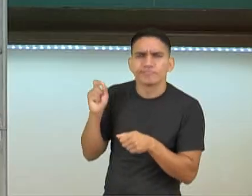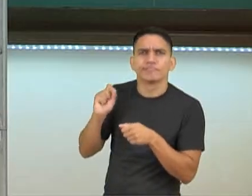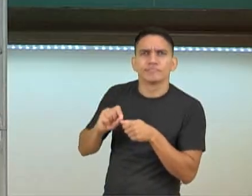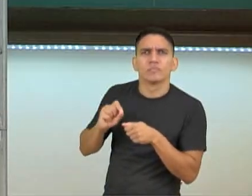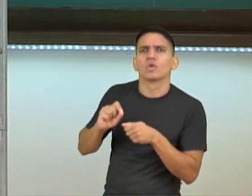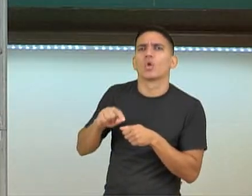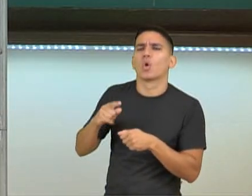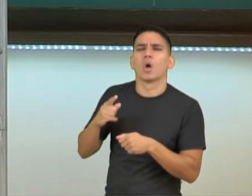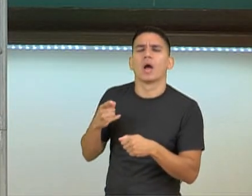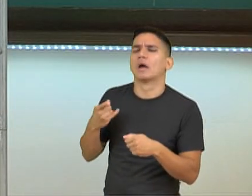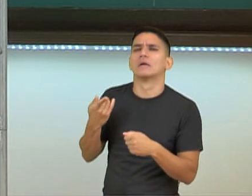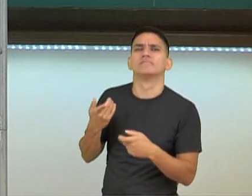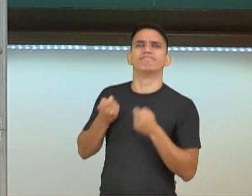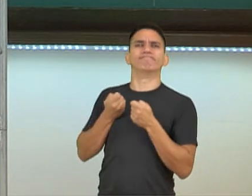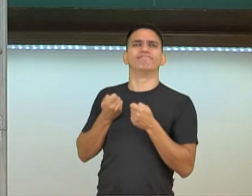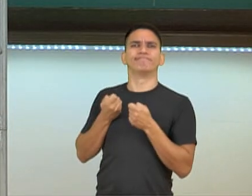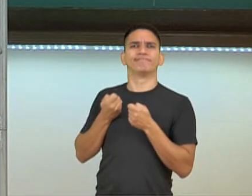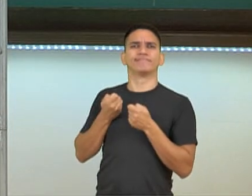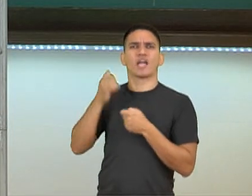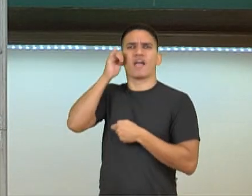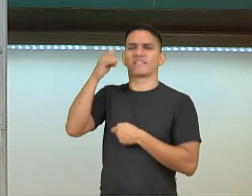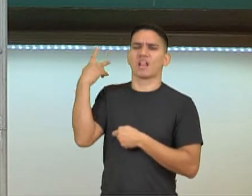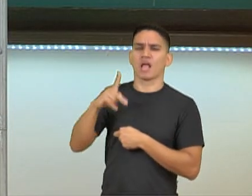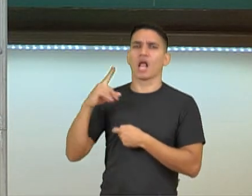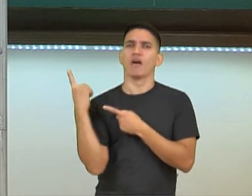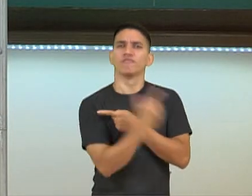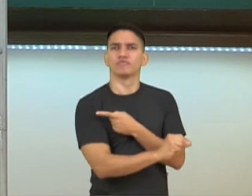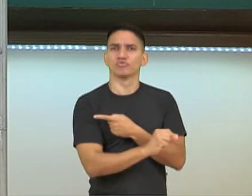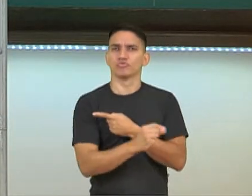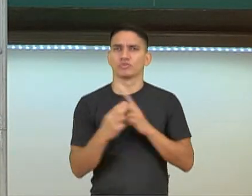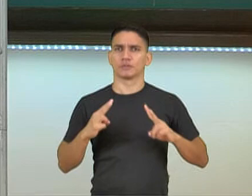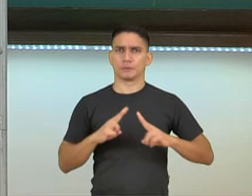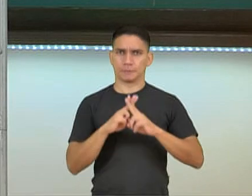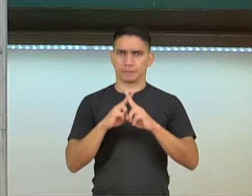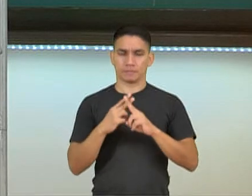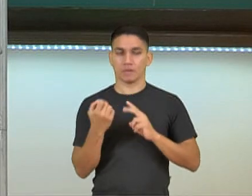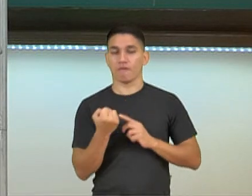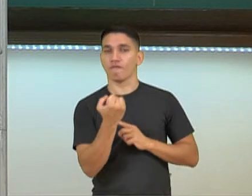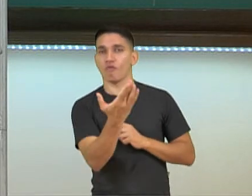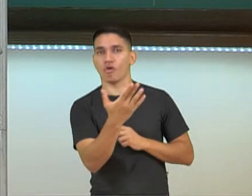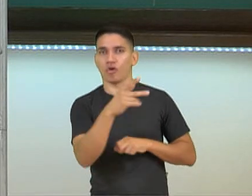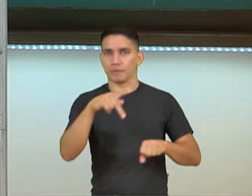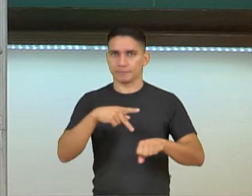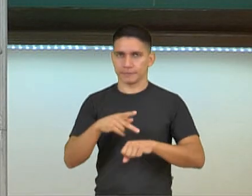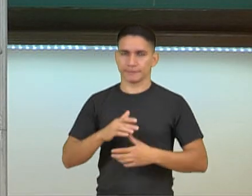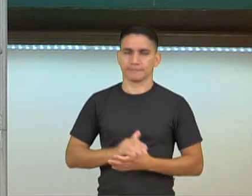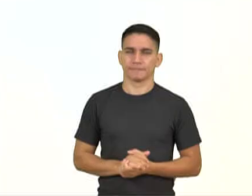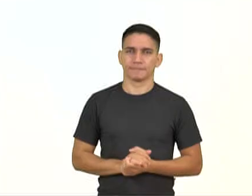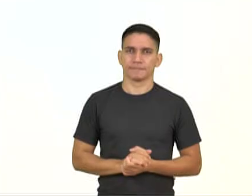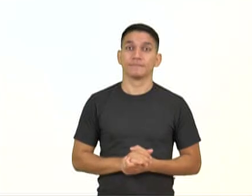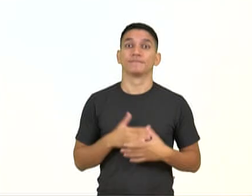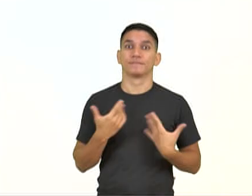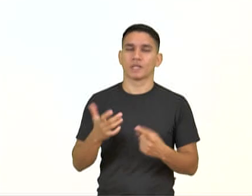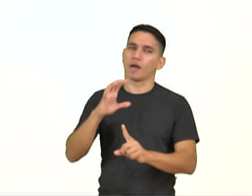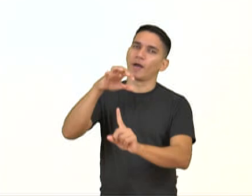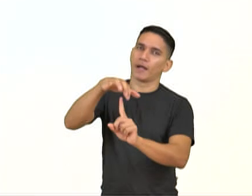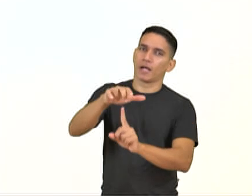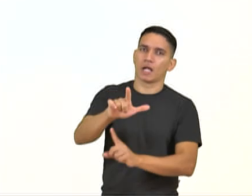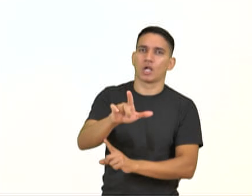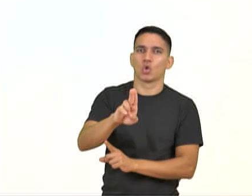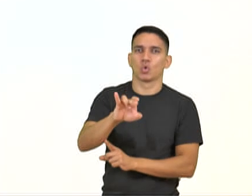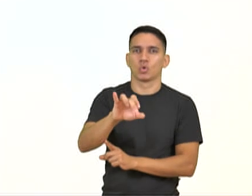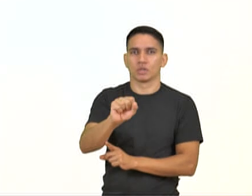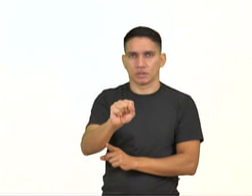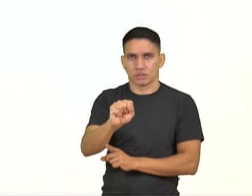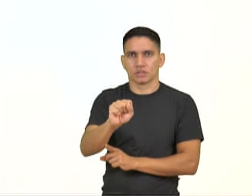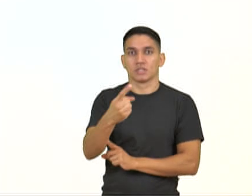e impedem ele de fugir então de Paris, né, para o exterior ele desejava. Bom, rei Luís XVI e